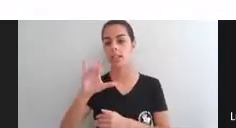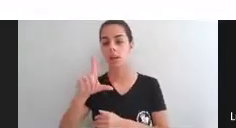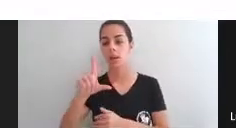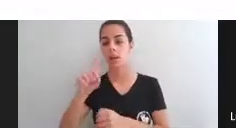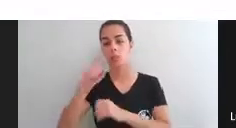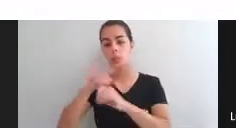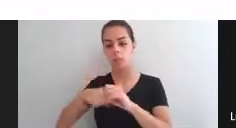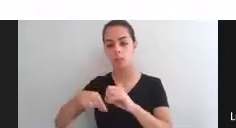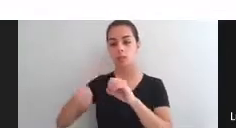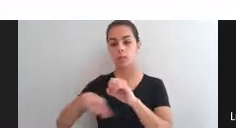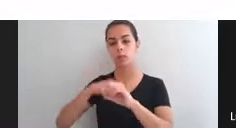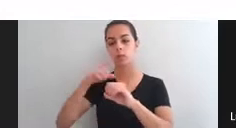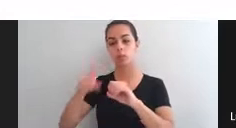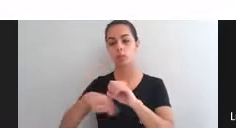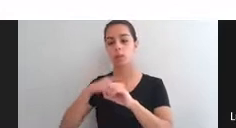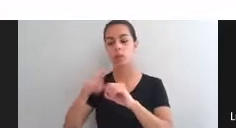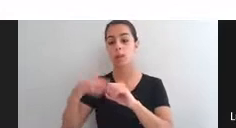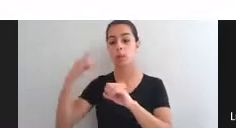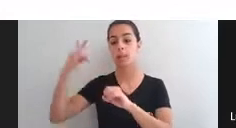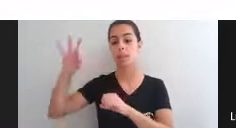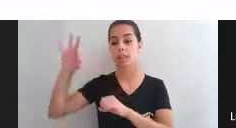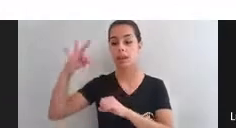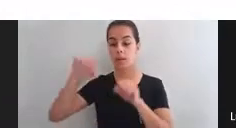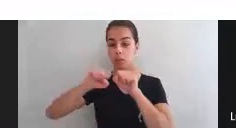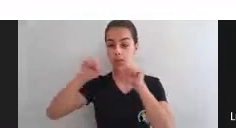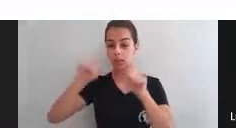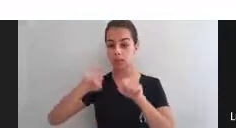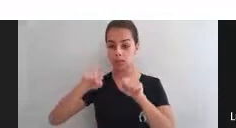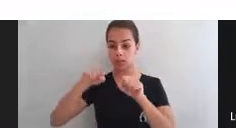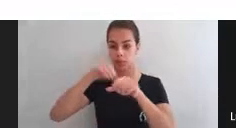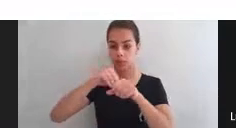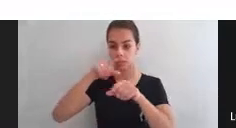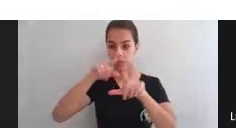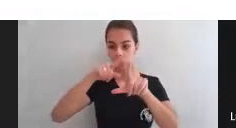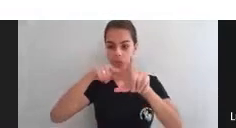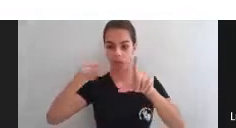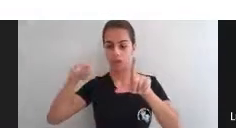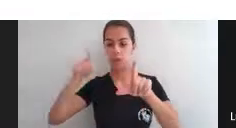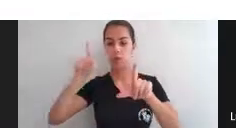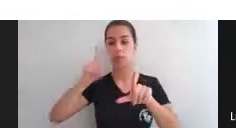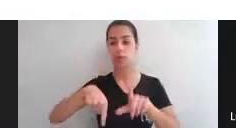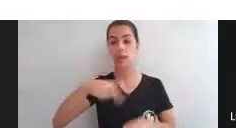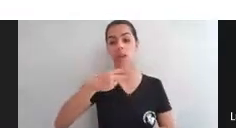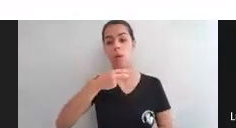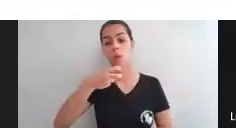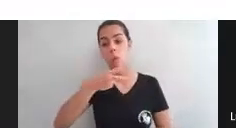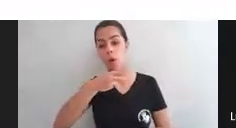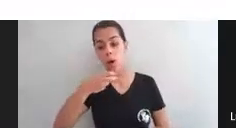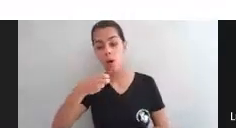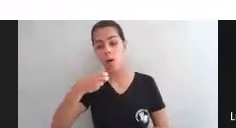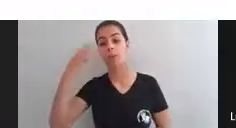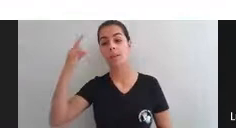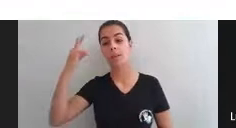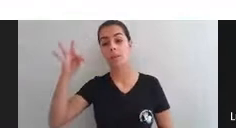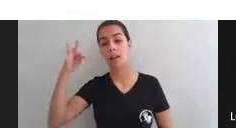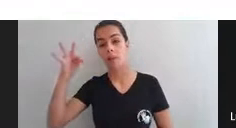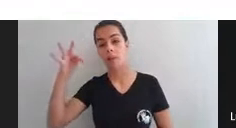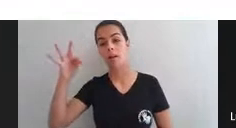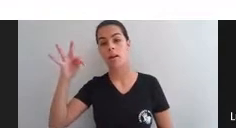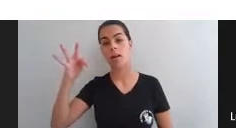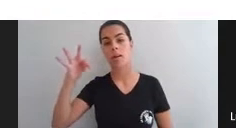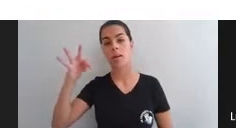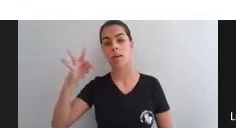que é realizado sobre o sistema, em módulo, vai ser igual ao trabalho realizado pelo sistema